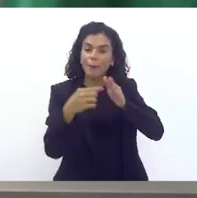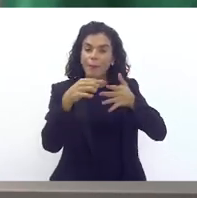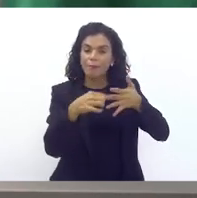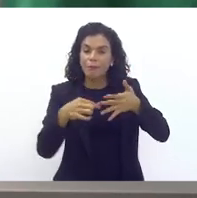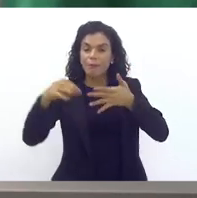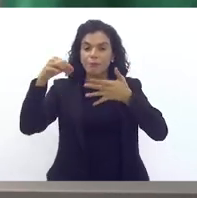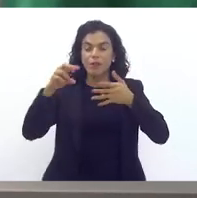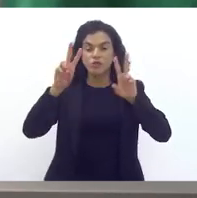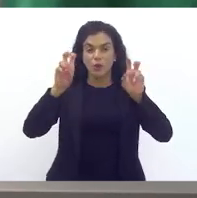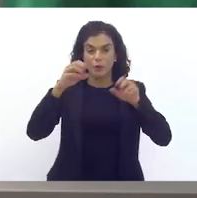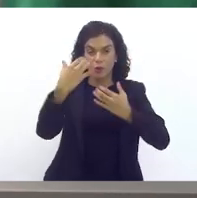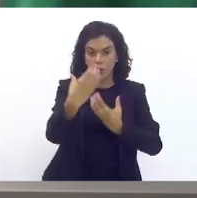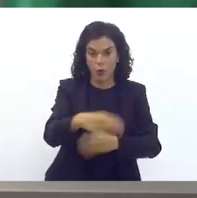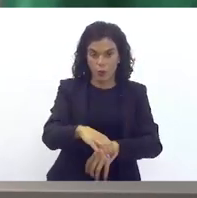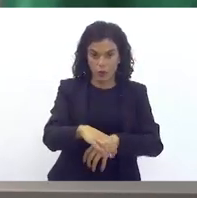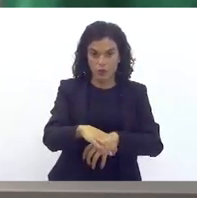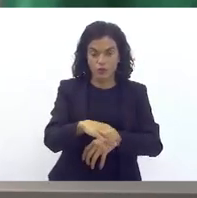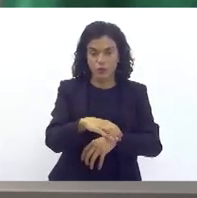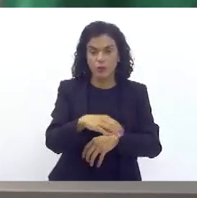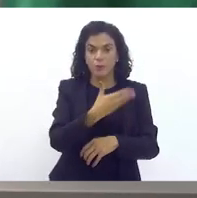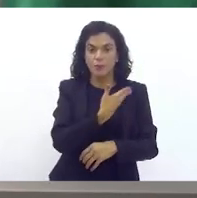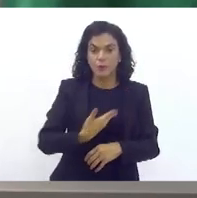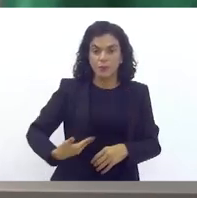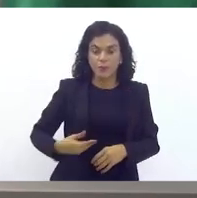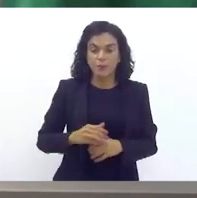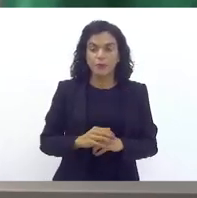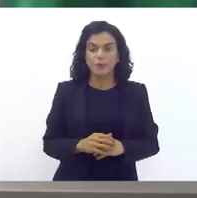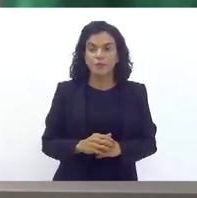ao concurso público. Então,